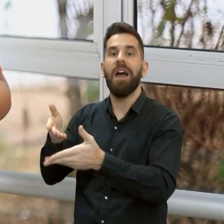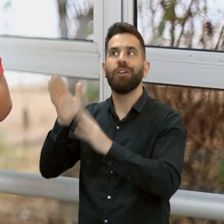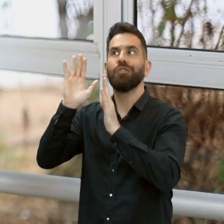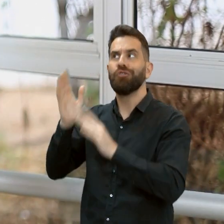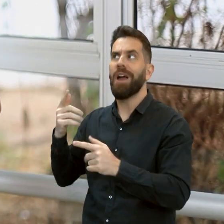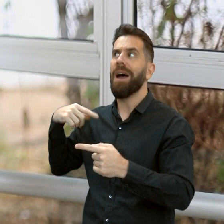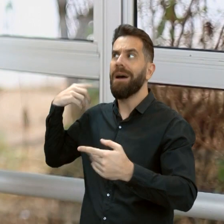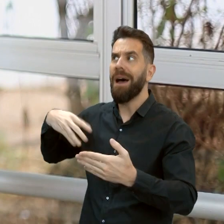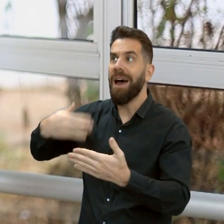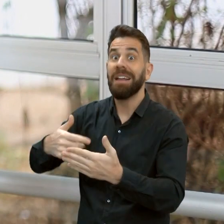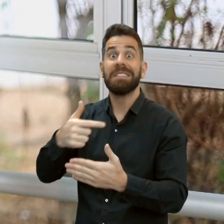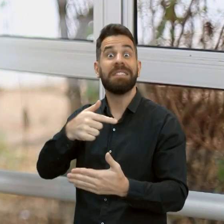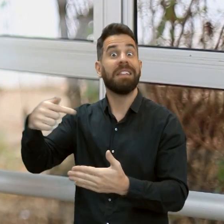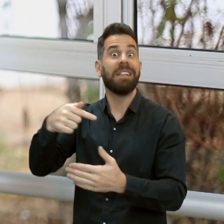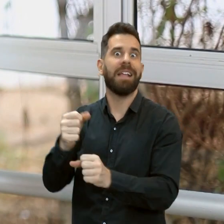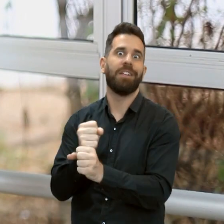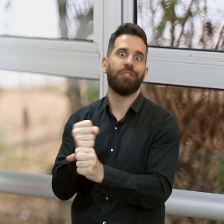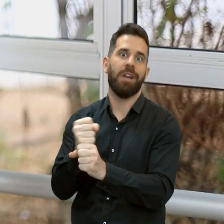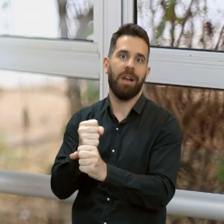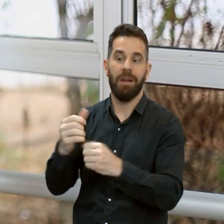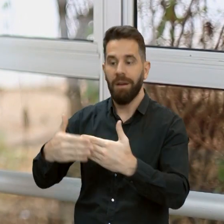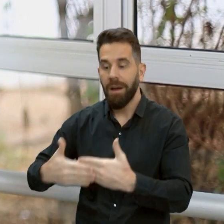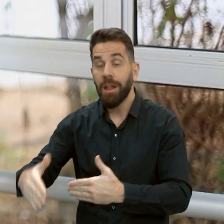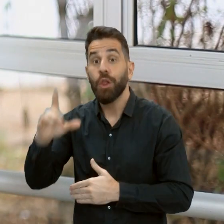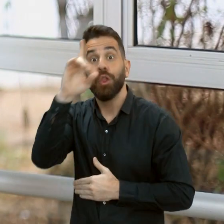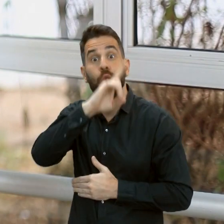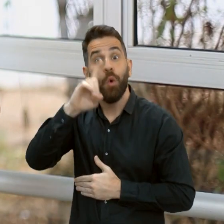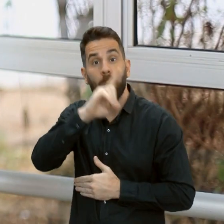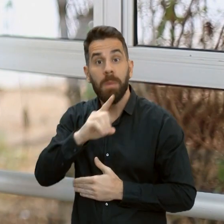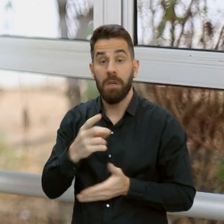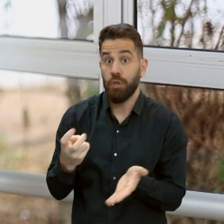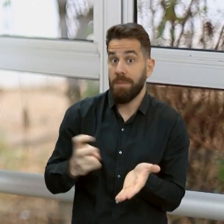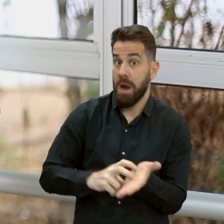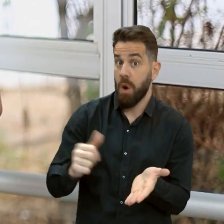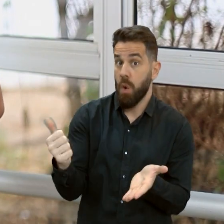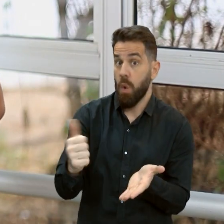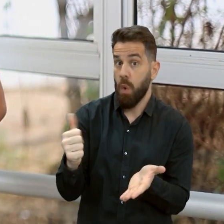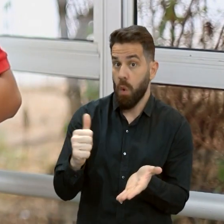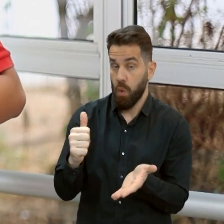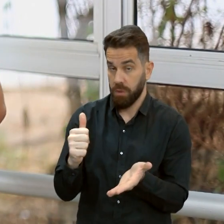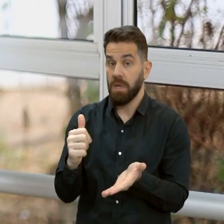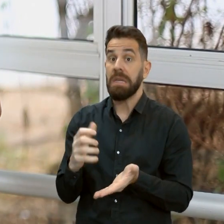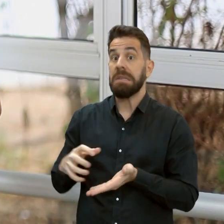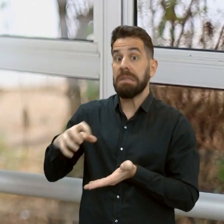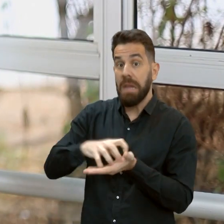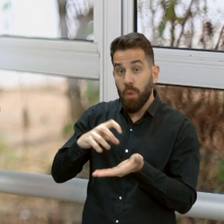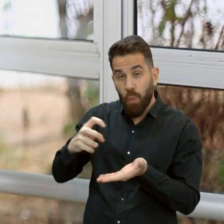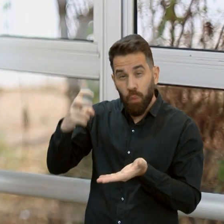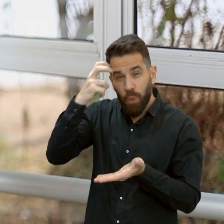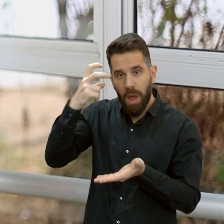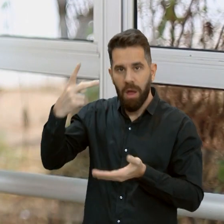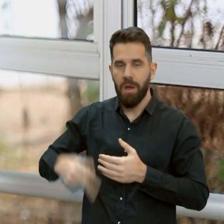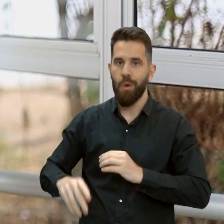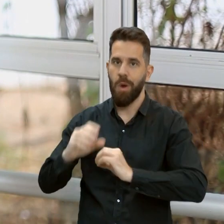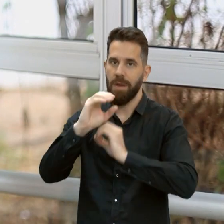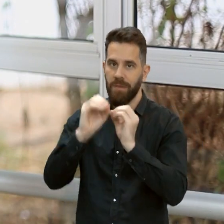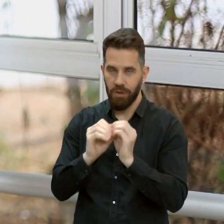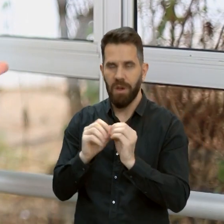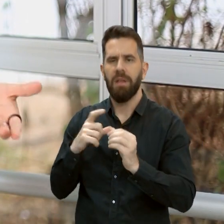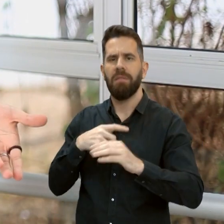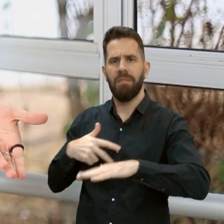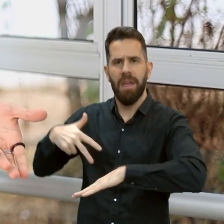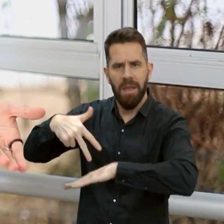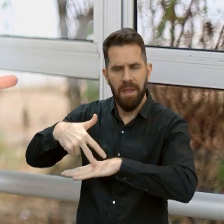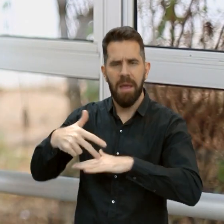O evento ocorre no próximo domingo, às 11 horas da manhã, no Centro Cultural UFG, com a apresentação de